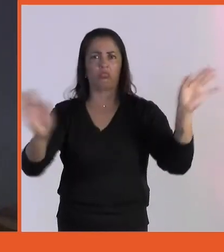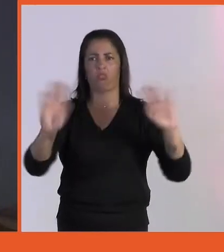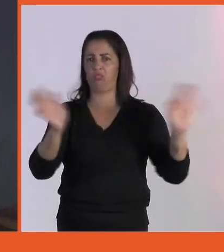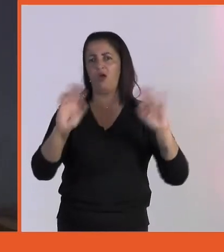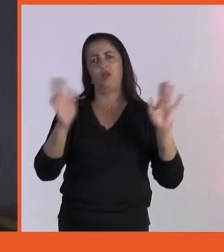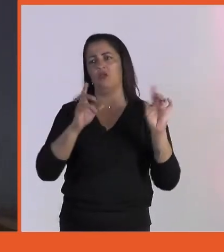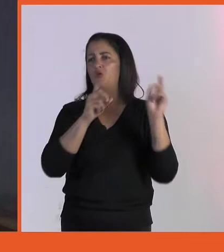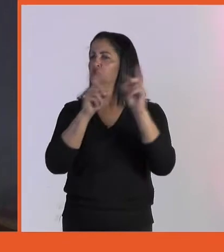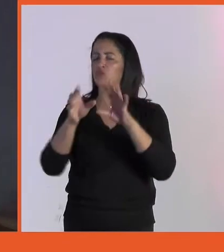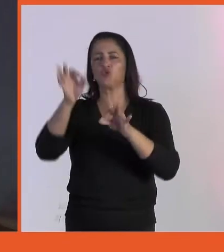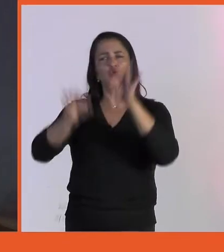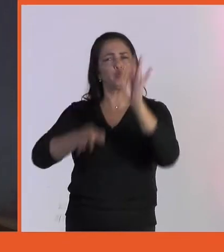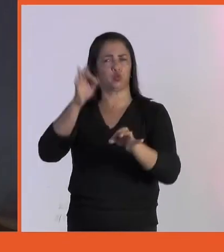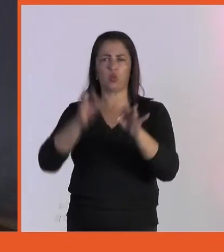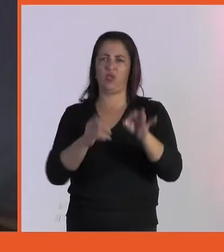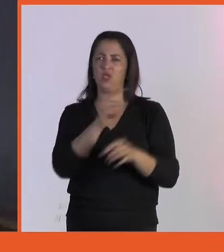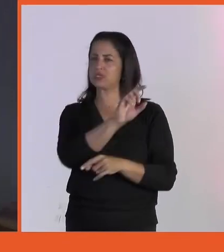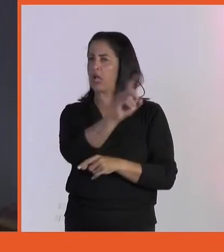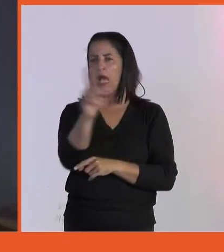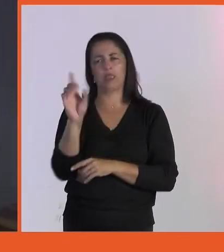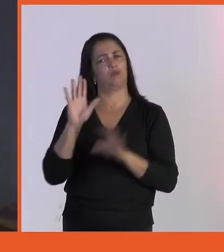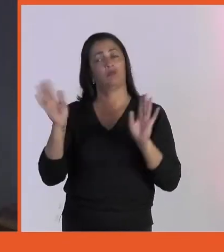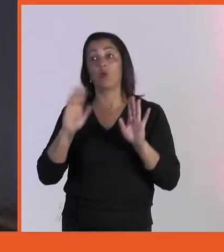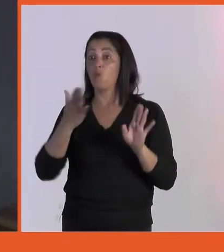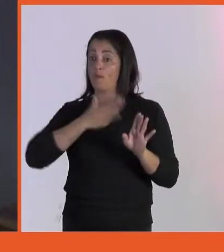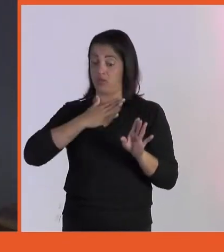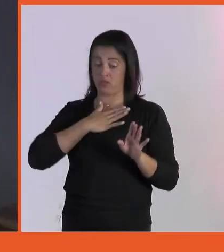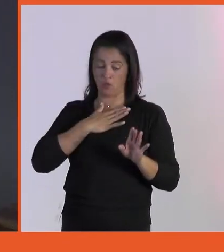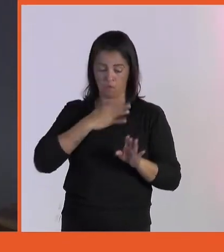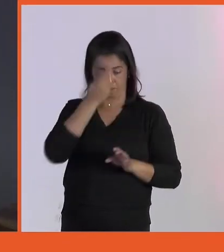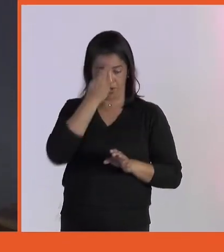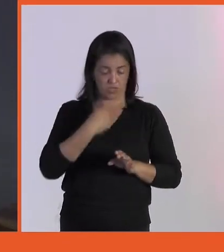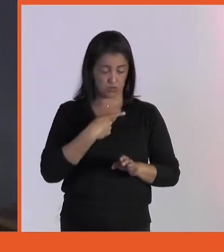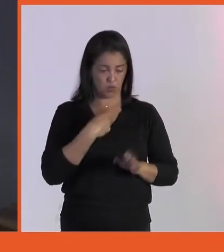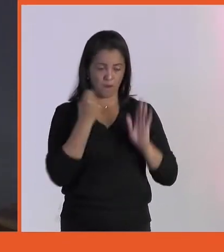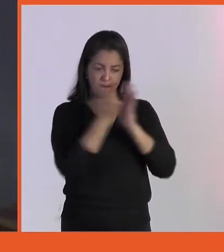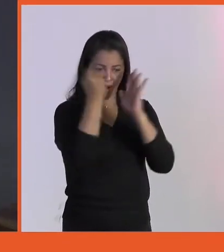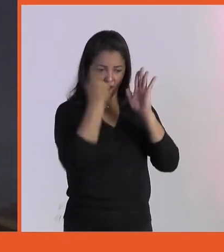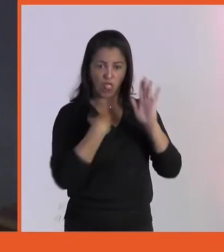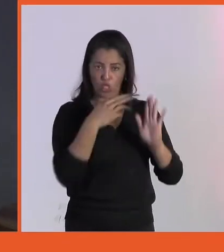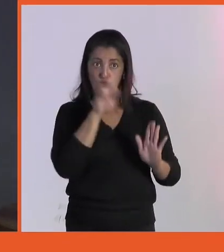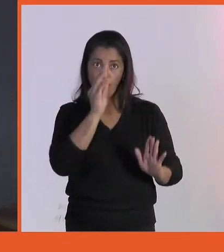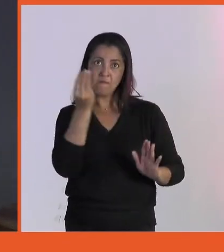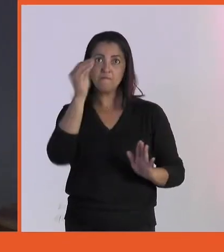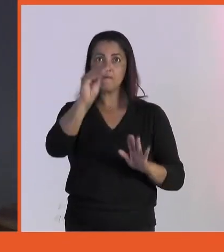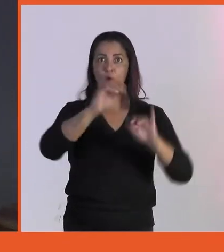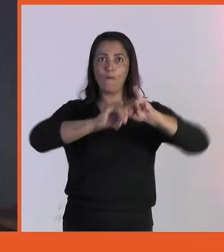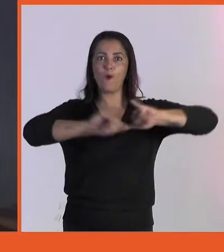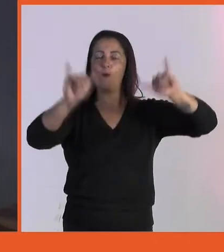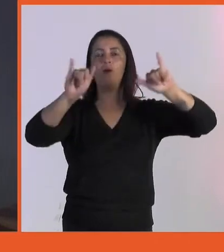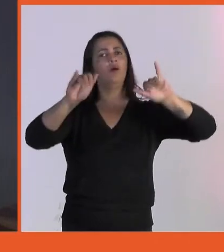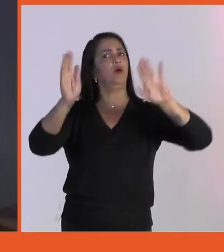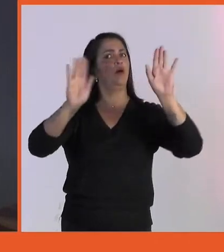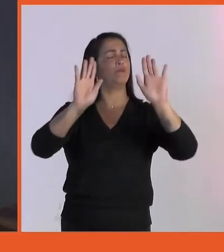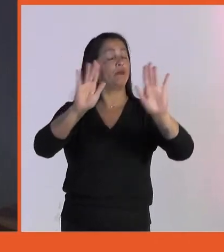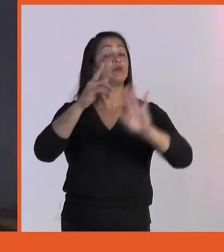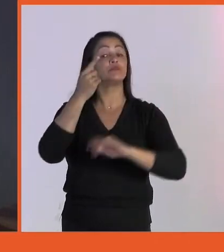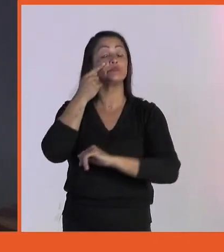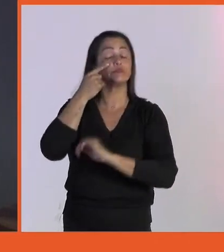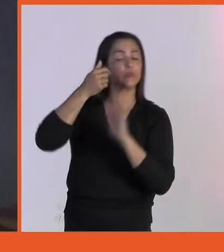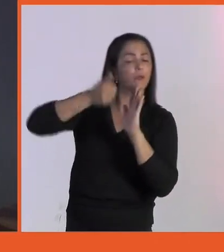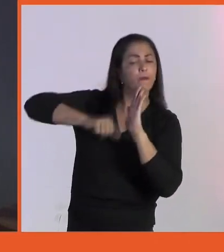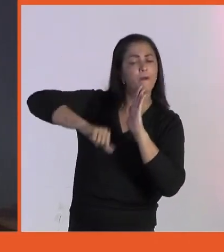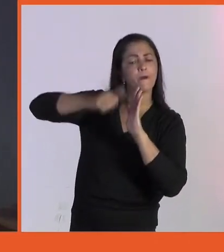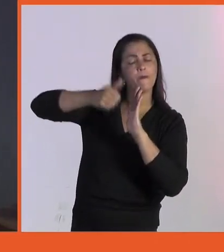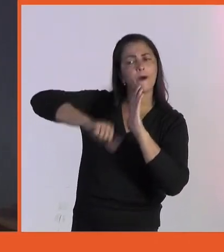sabe? Total, tipo assim, total. Pô, mas o cara tá fazendo anúncio pra tal marca lá, aquela marca... Cara, tipo, calma, ele não é o problema, sabe? Ele só tá